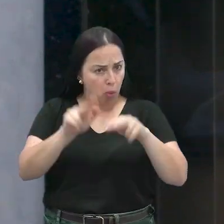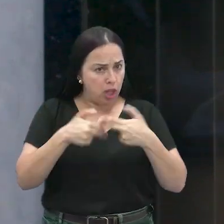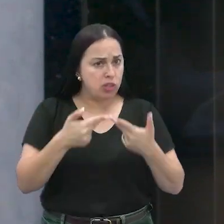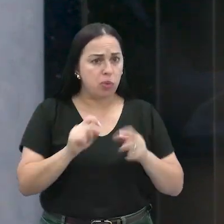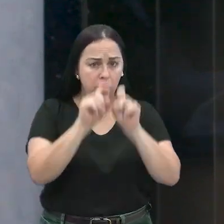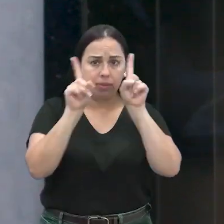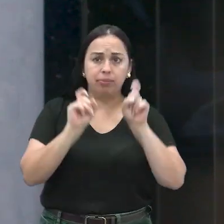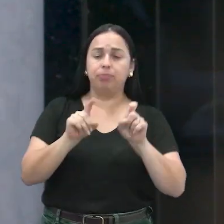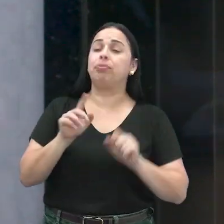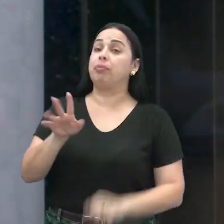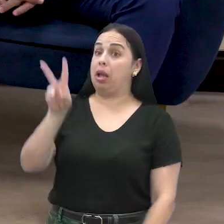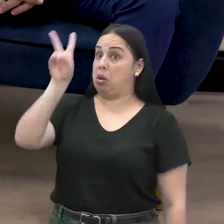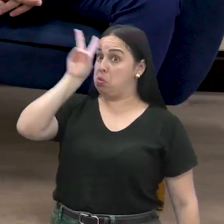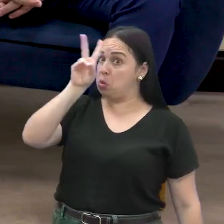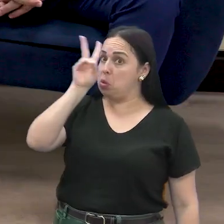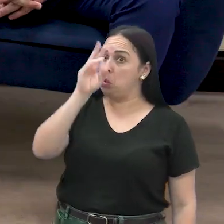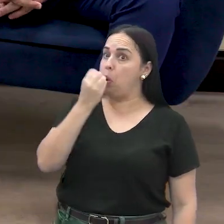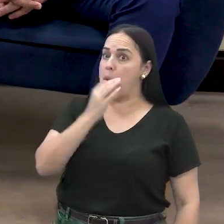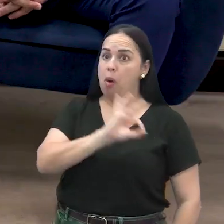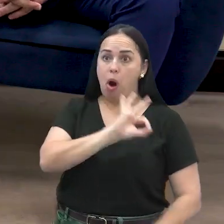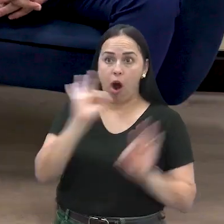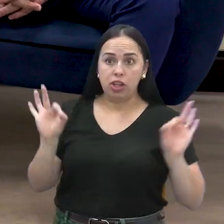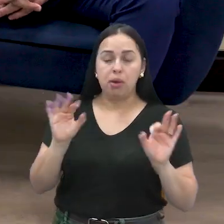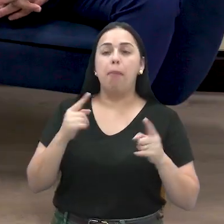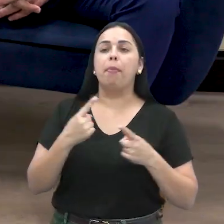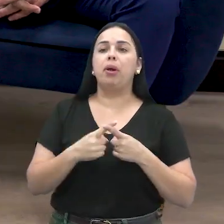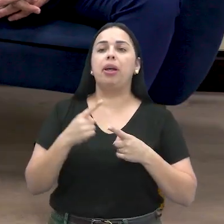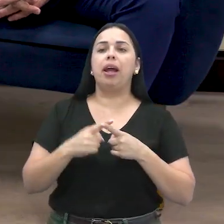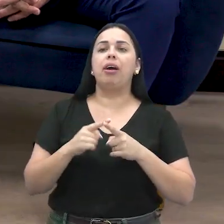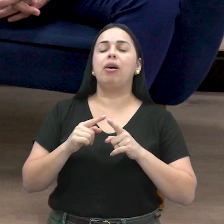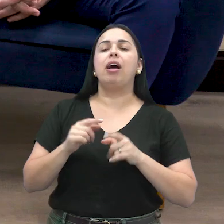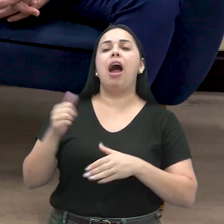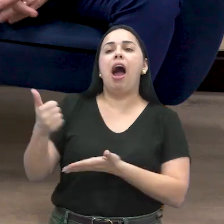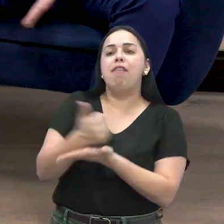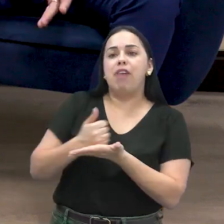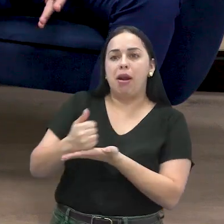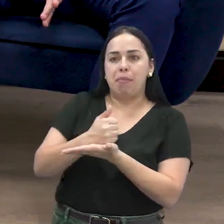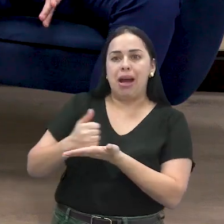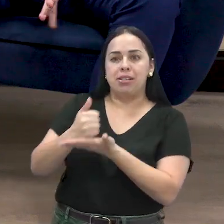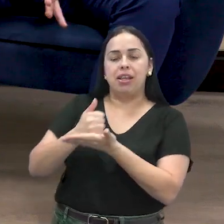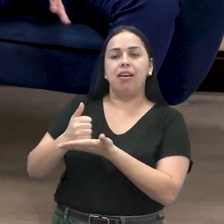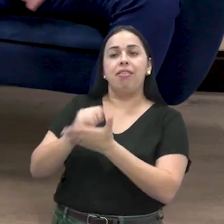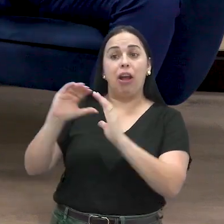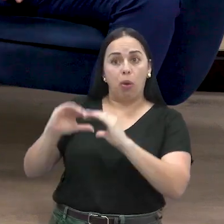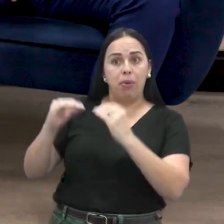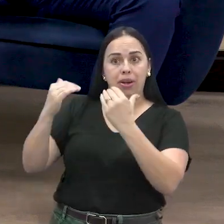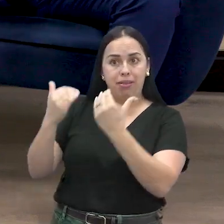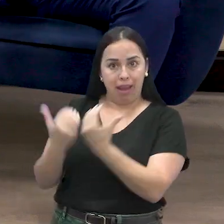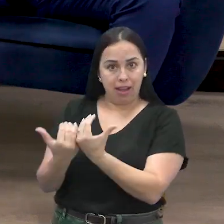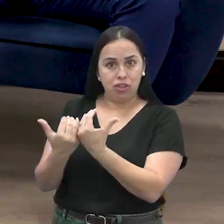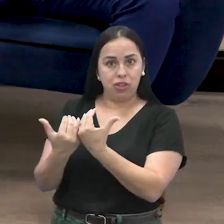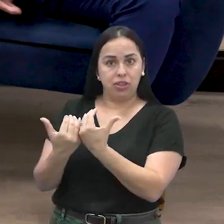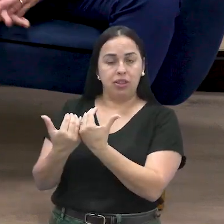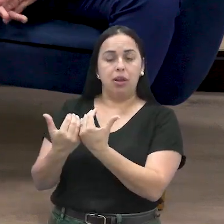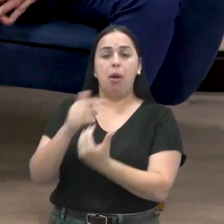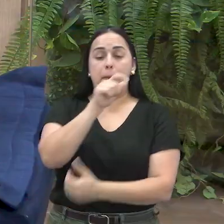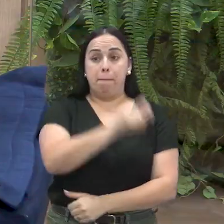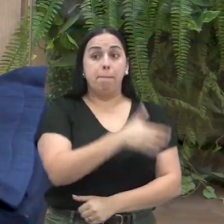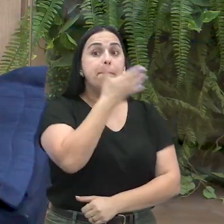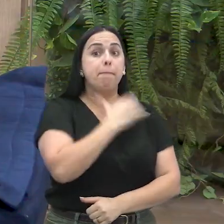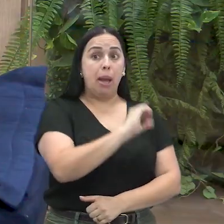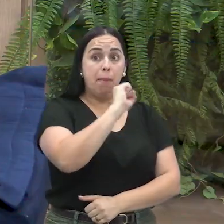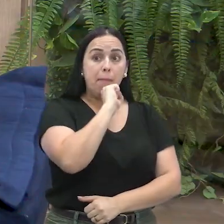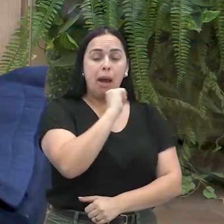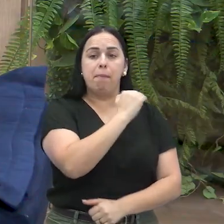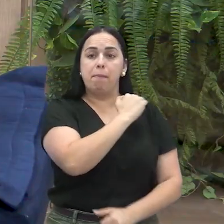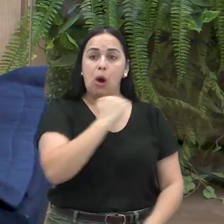de partida para a sua vida política? Olha, bem lembrado, Trabalho da farmácia comunitária, Dr. Adolfo Bezerra de Menezes, e com